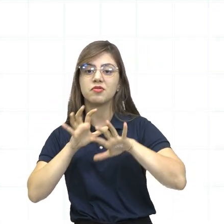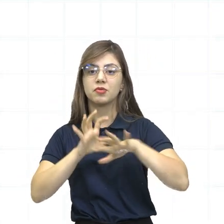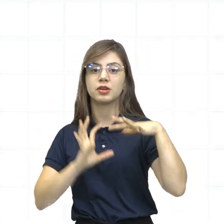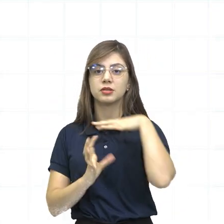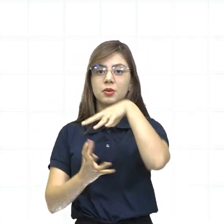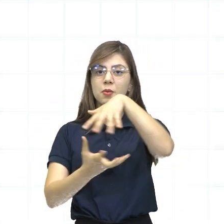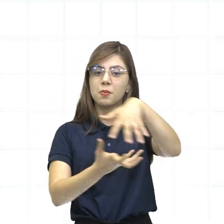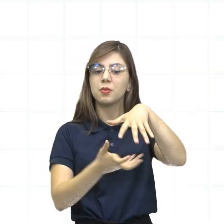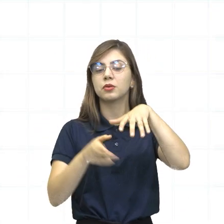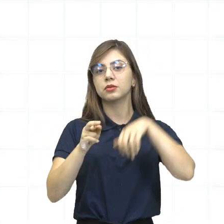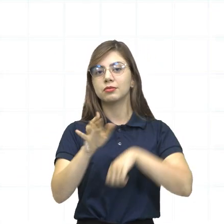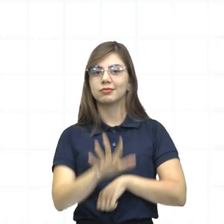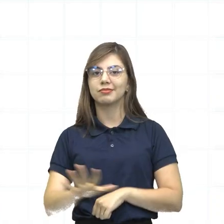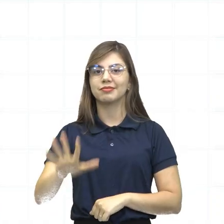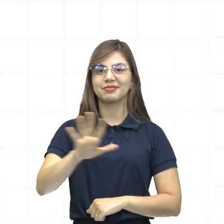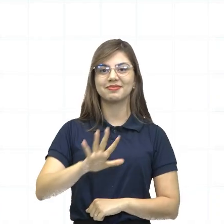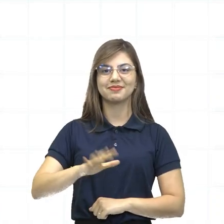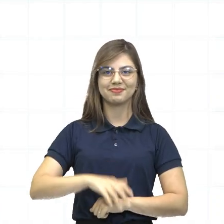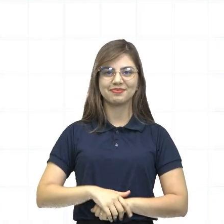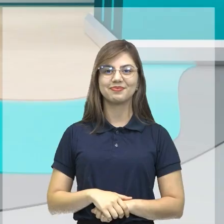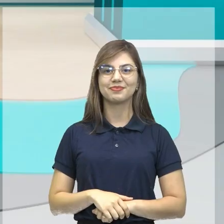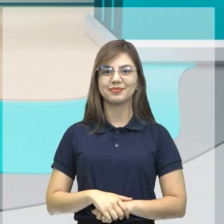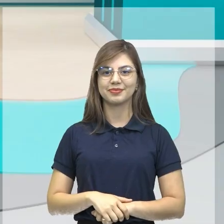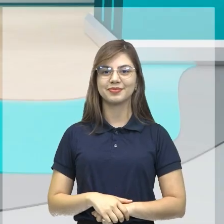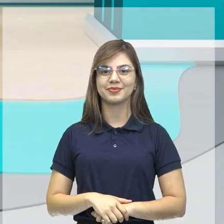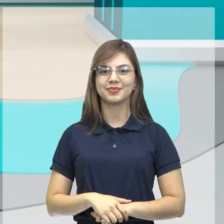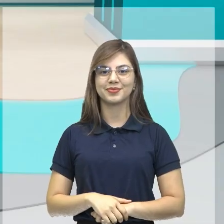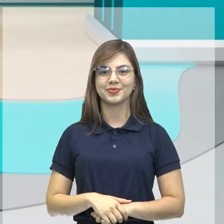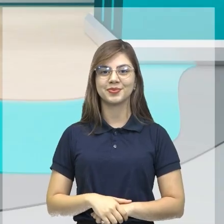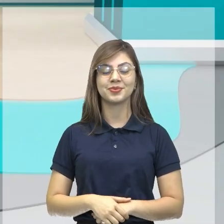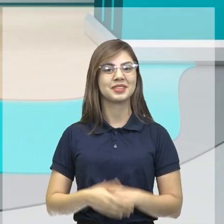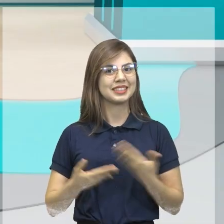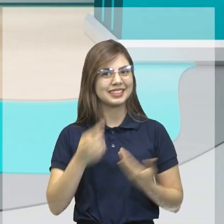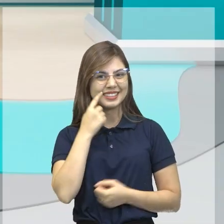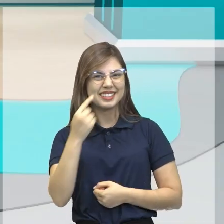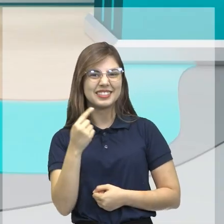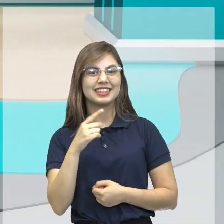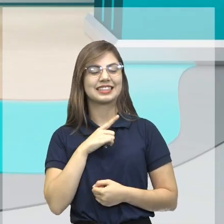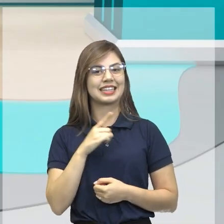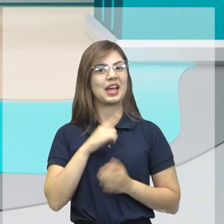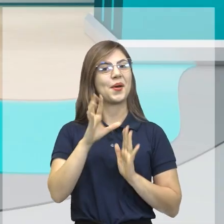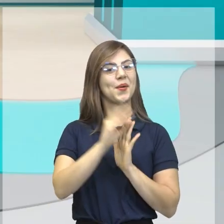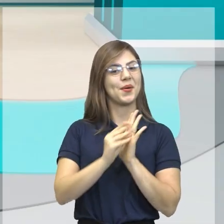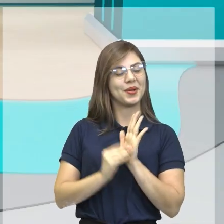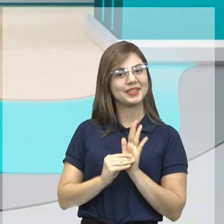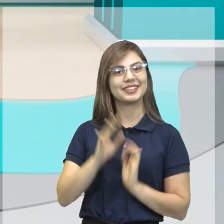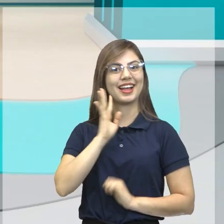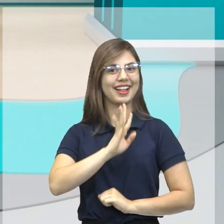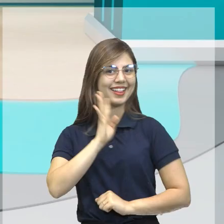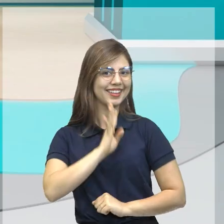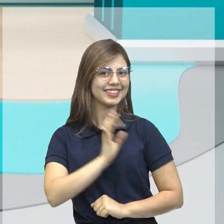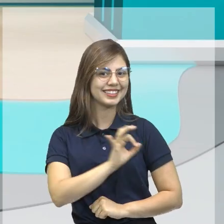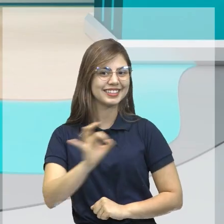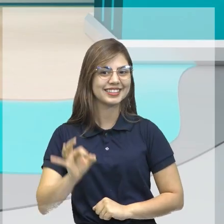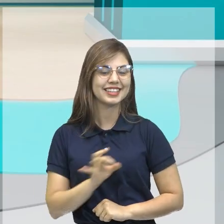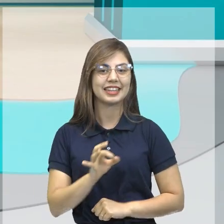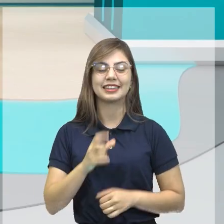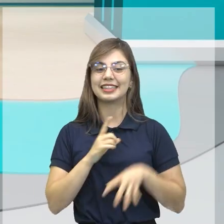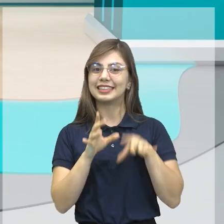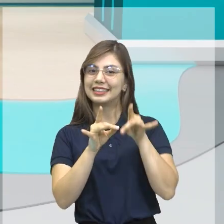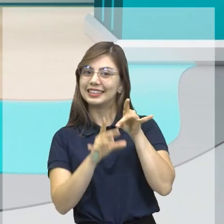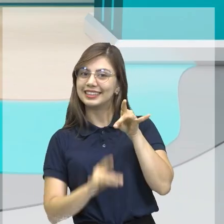e regional. Pelo detalhamento, vocês já viram que a nossa aula está muito rica hoje, bastante